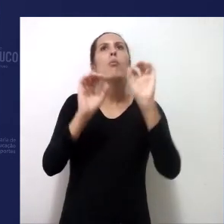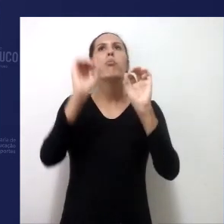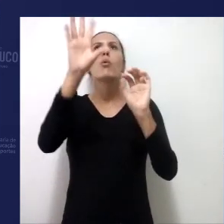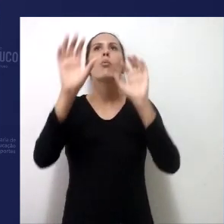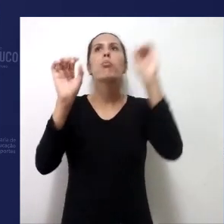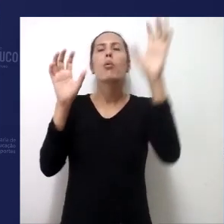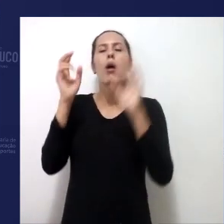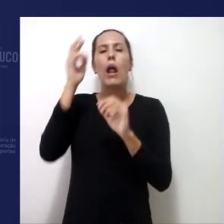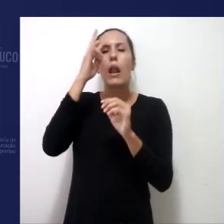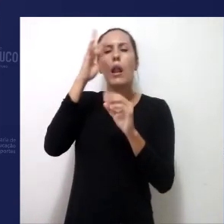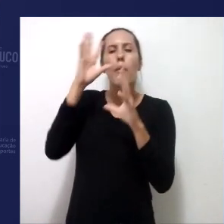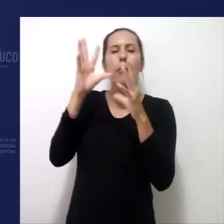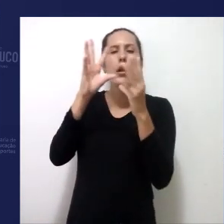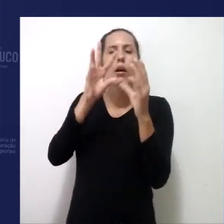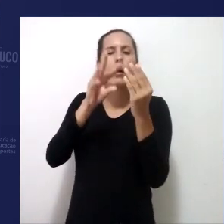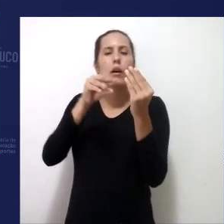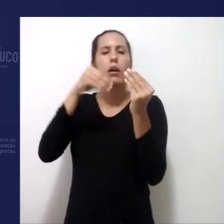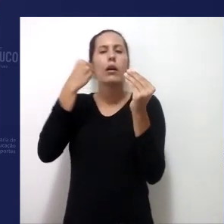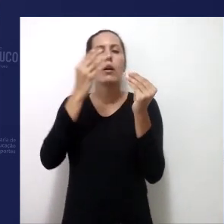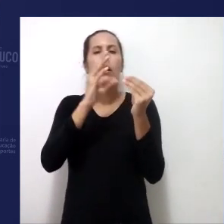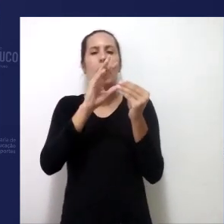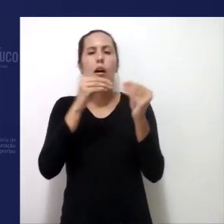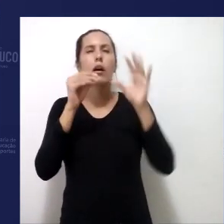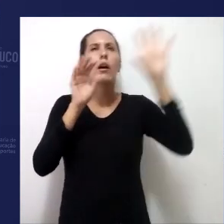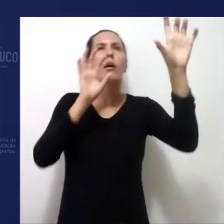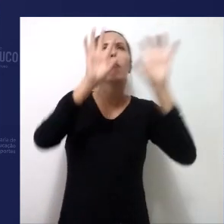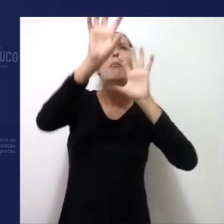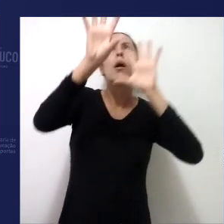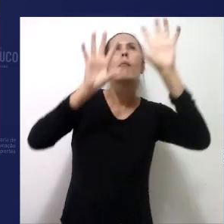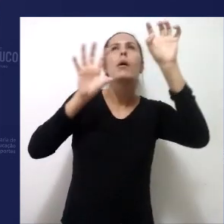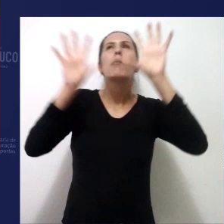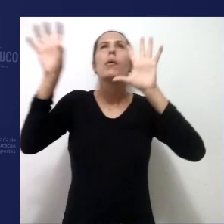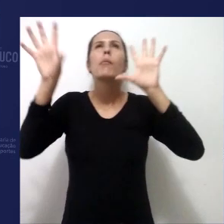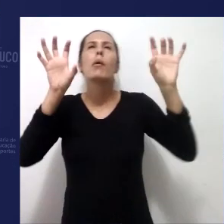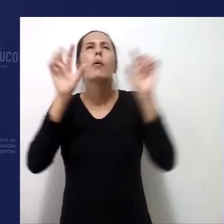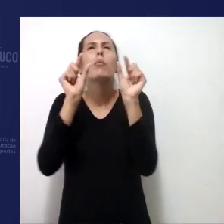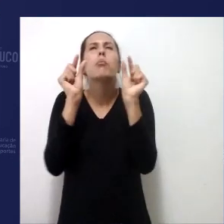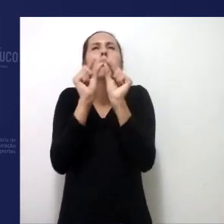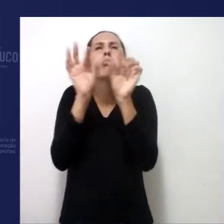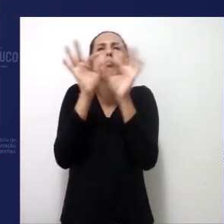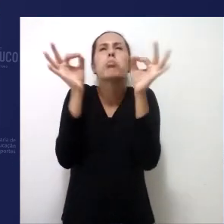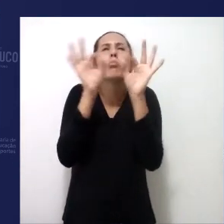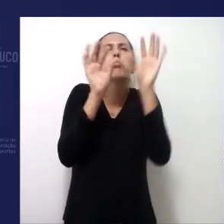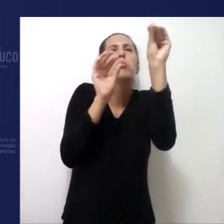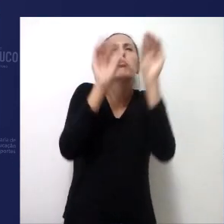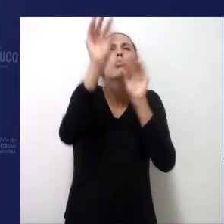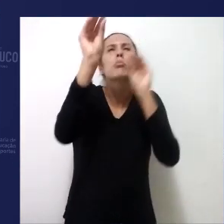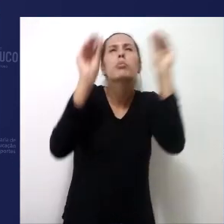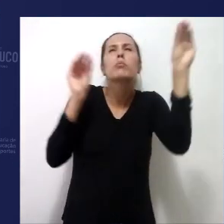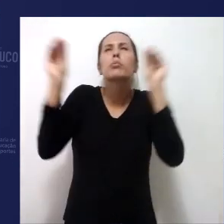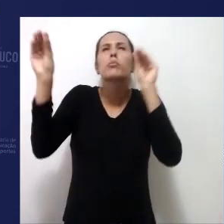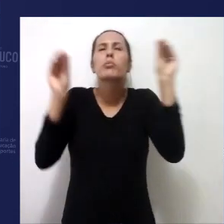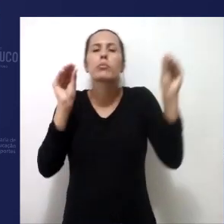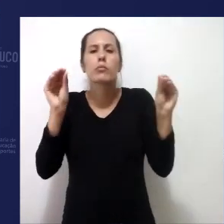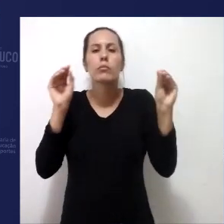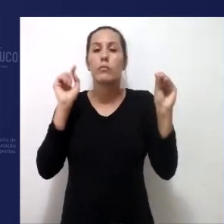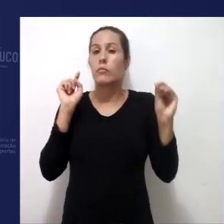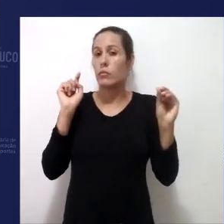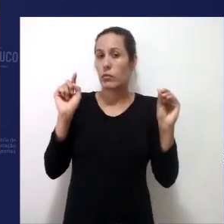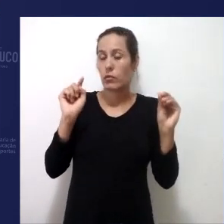que lembram algodões relativamente separados entre si e com pequenas espessuras.